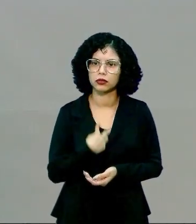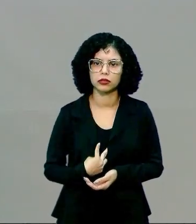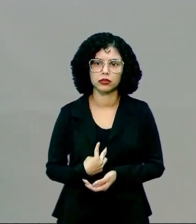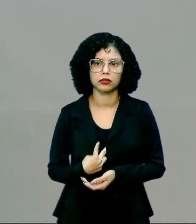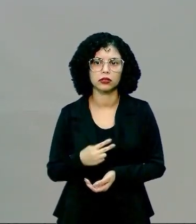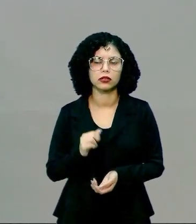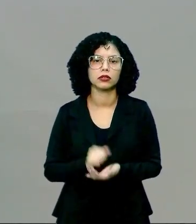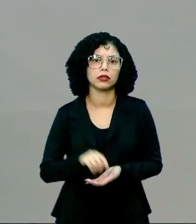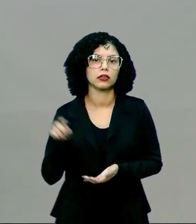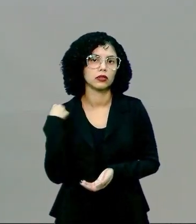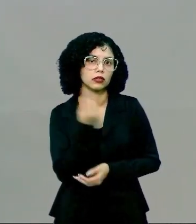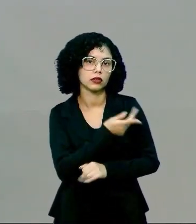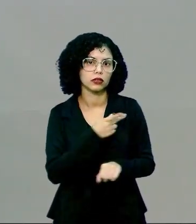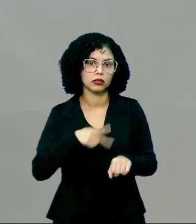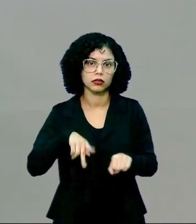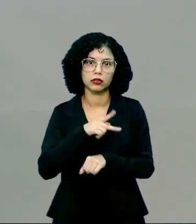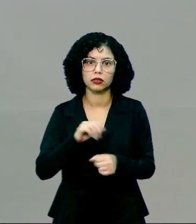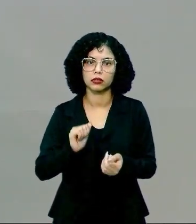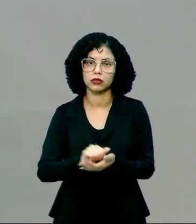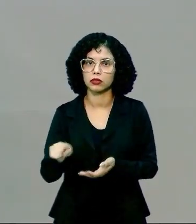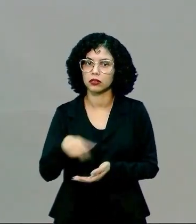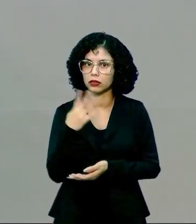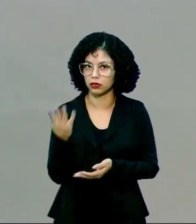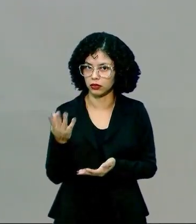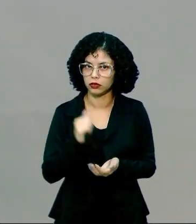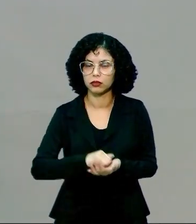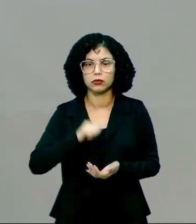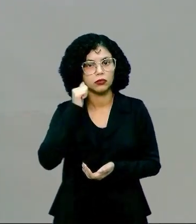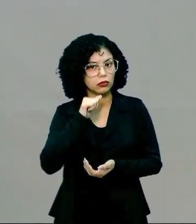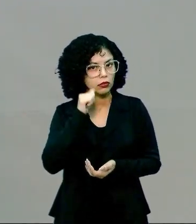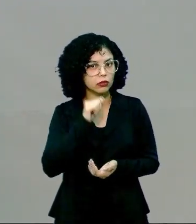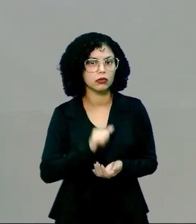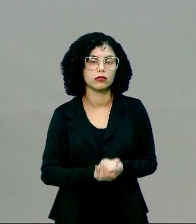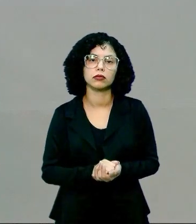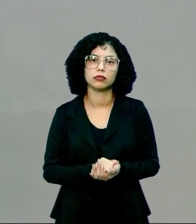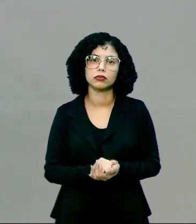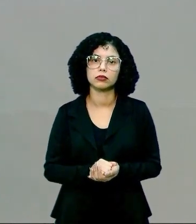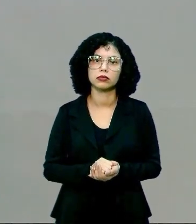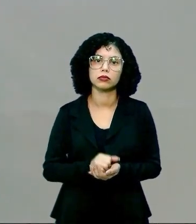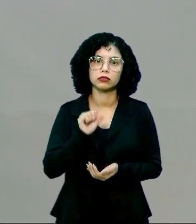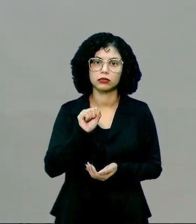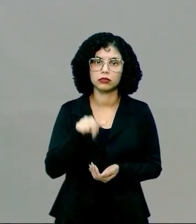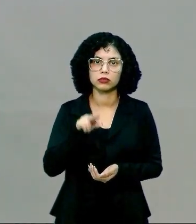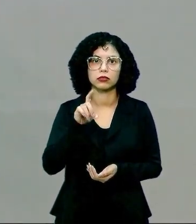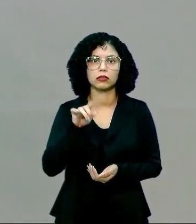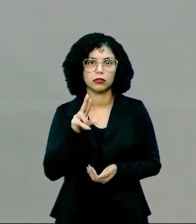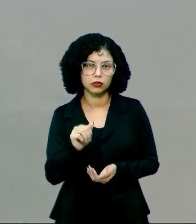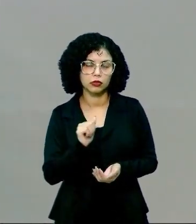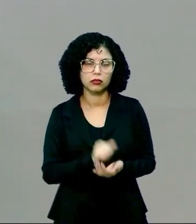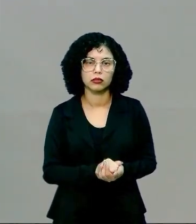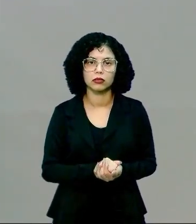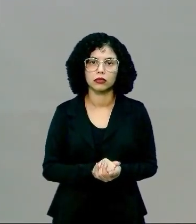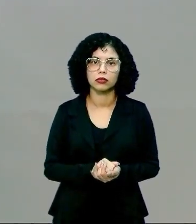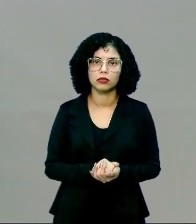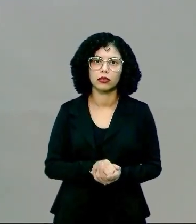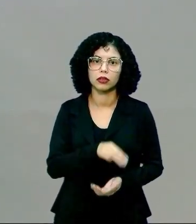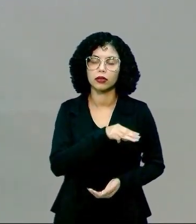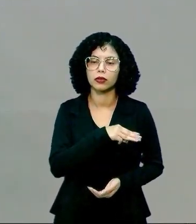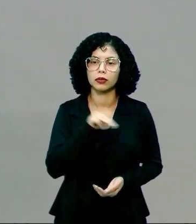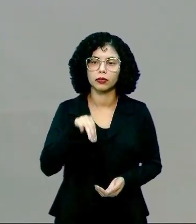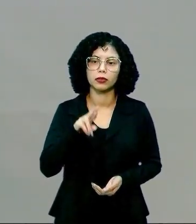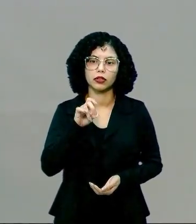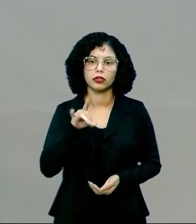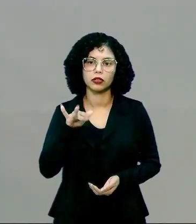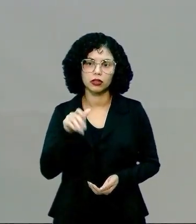vereadoras? No nosso país, qual é o quantitativo de mulheres senadoras, ministras, deputadas